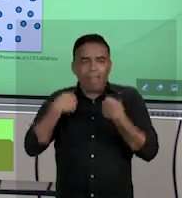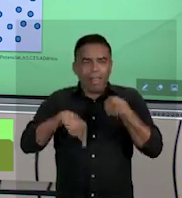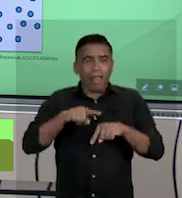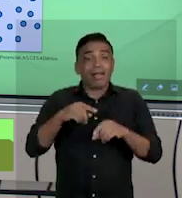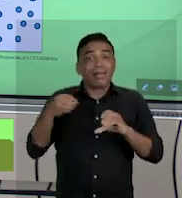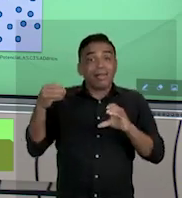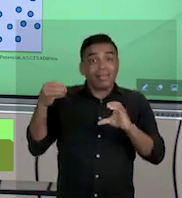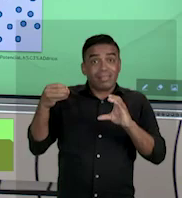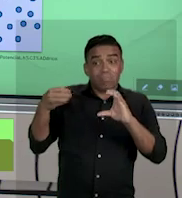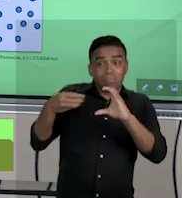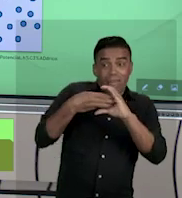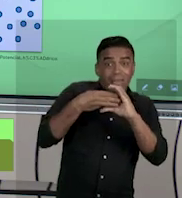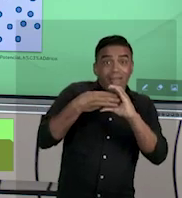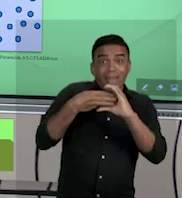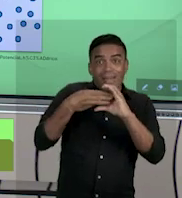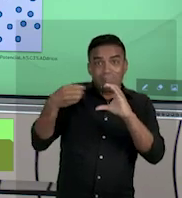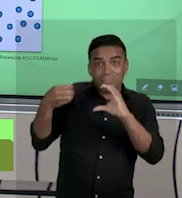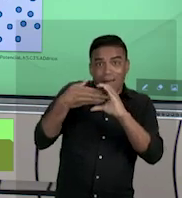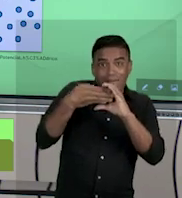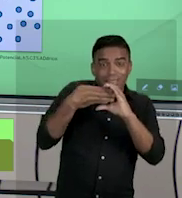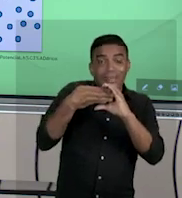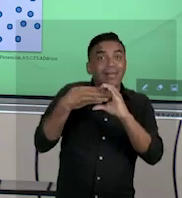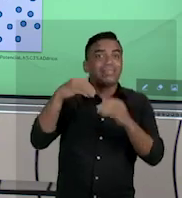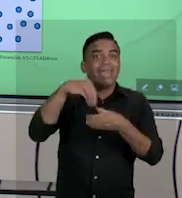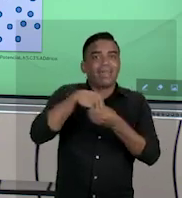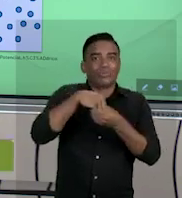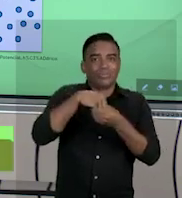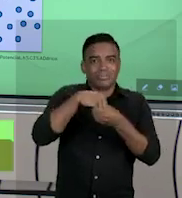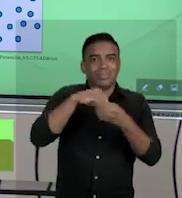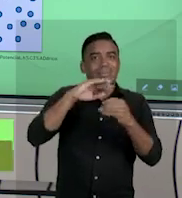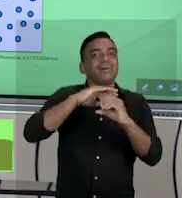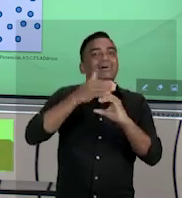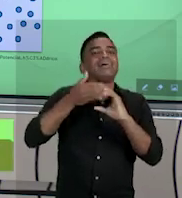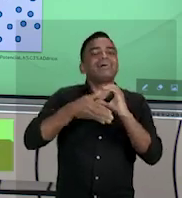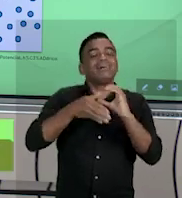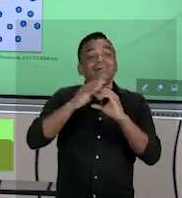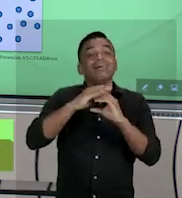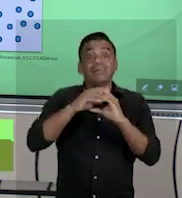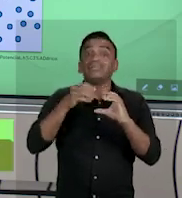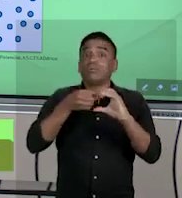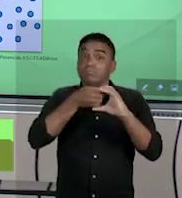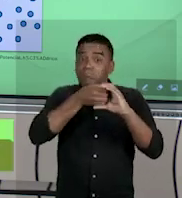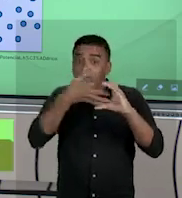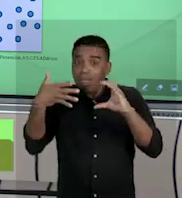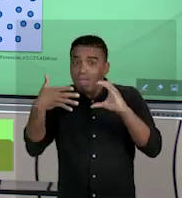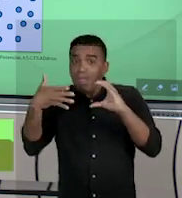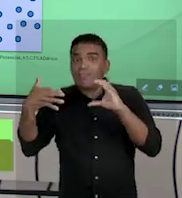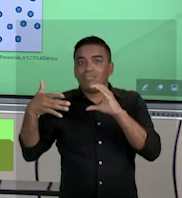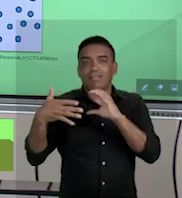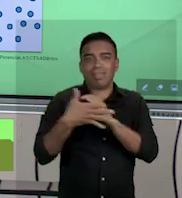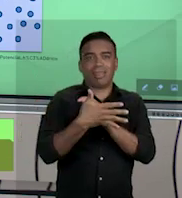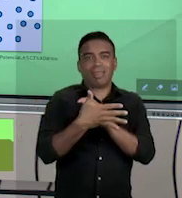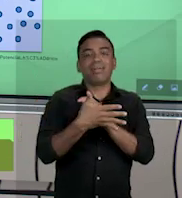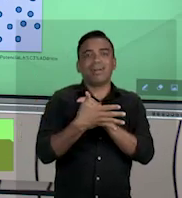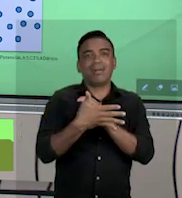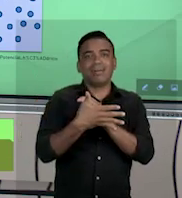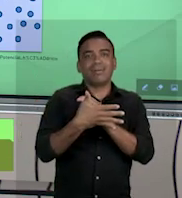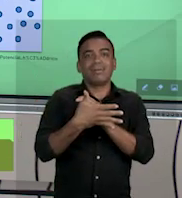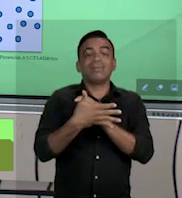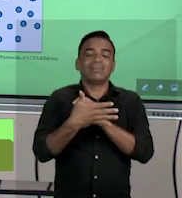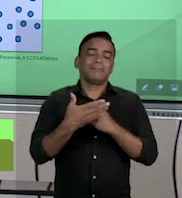células. E é justamente a pressão de vapor que vai direcionar a água do meio menos concentrado para o meio